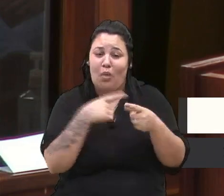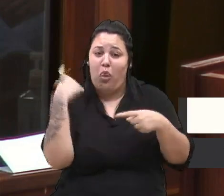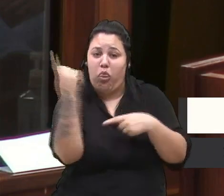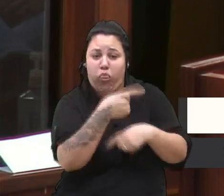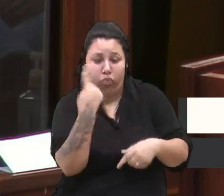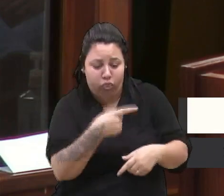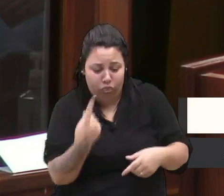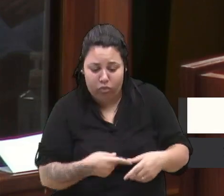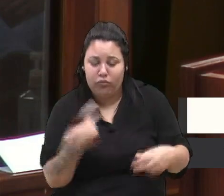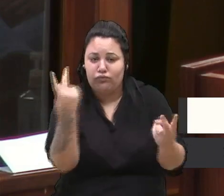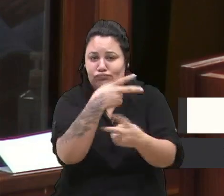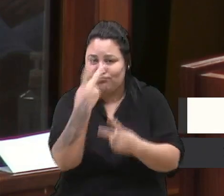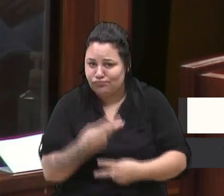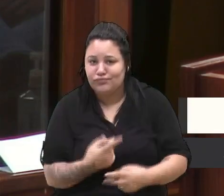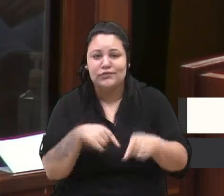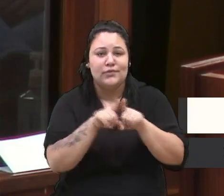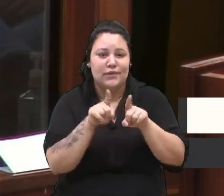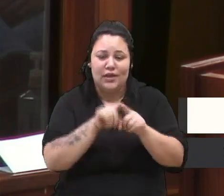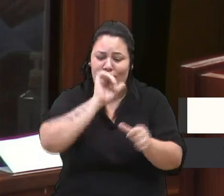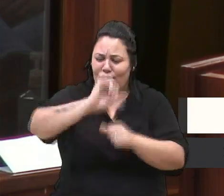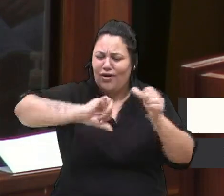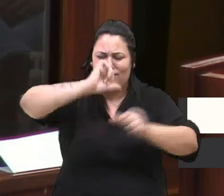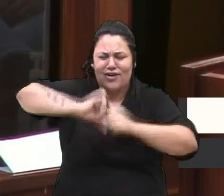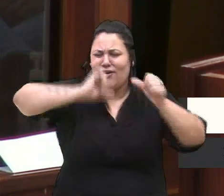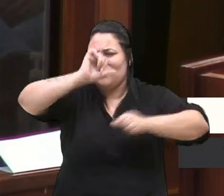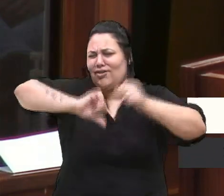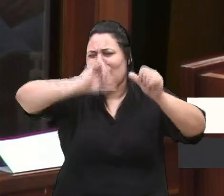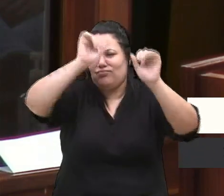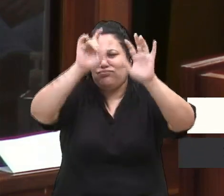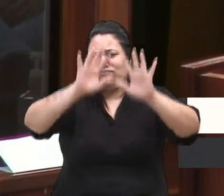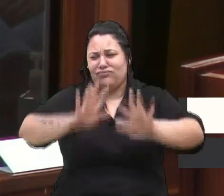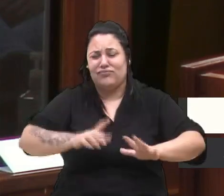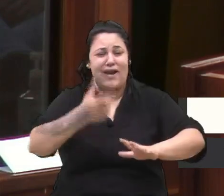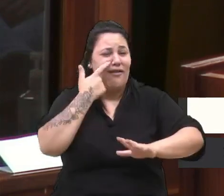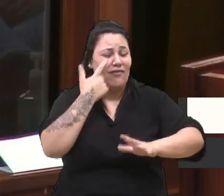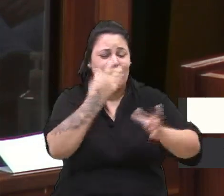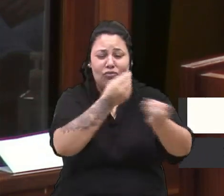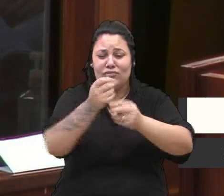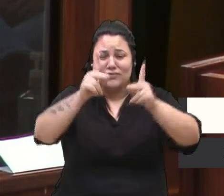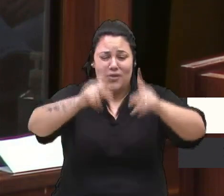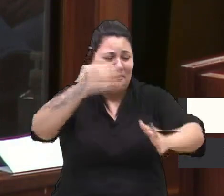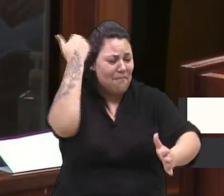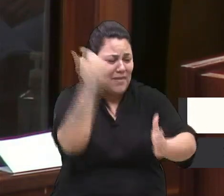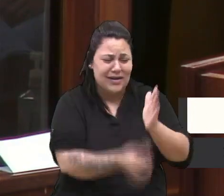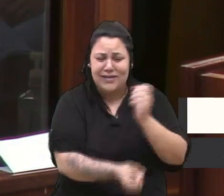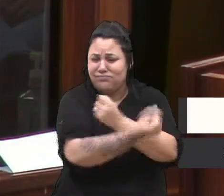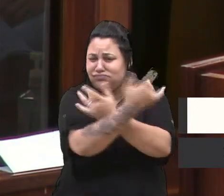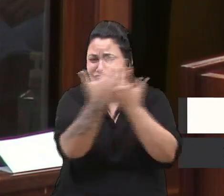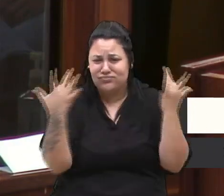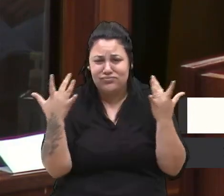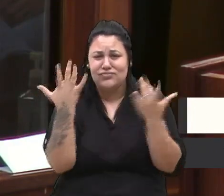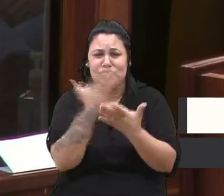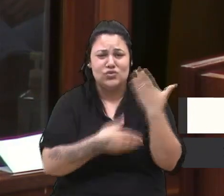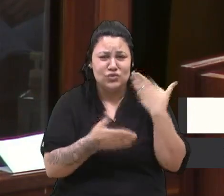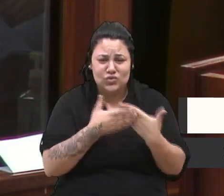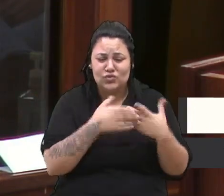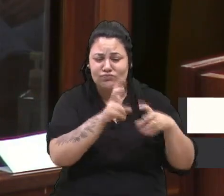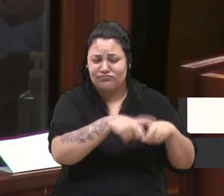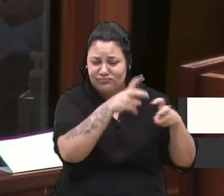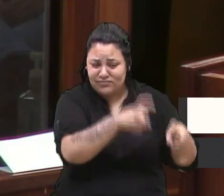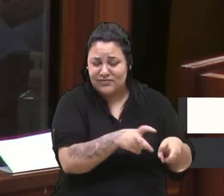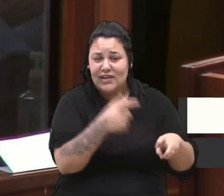tantas mudanças climáticas, onde eu vi muita gente perder tudo que tinha na lavoura. Então nós já temos aí essa chegada dessa